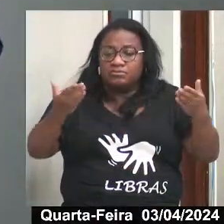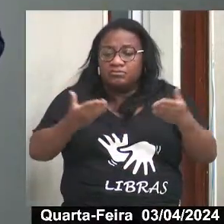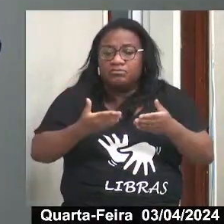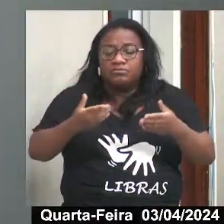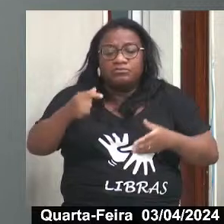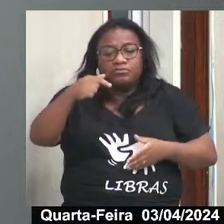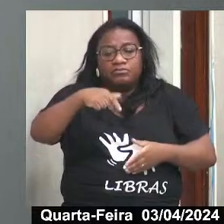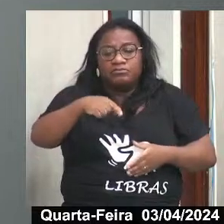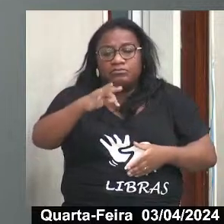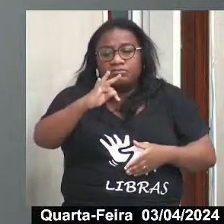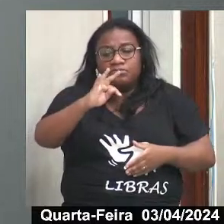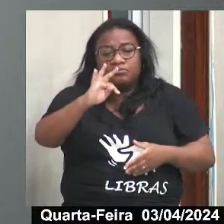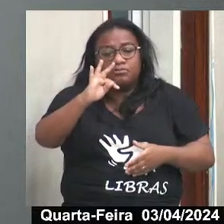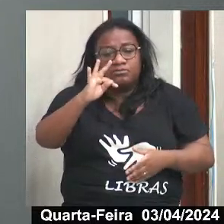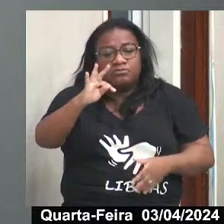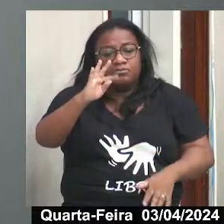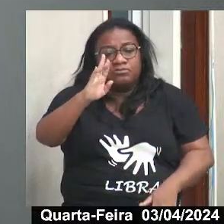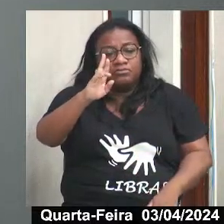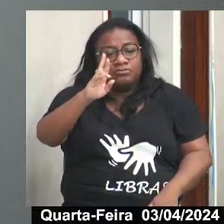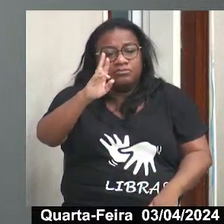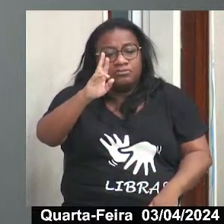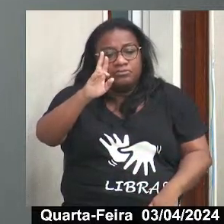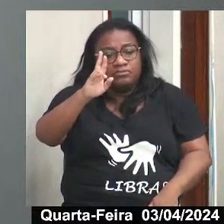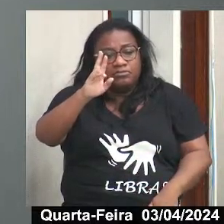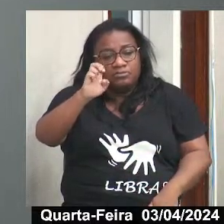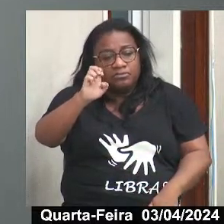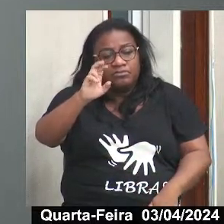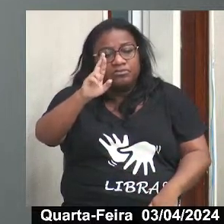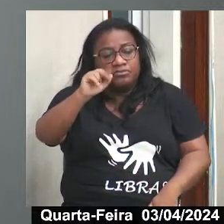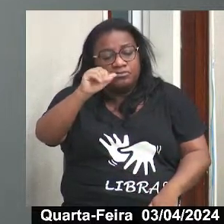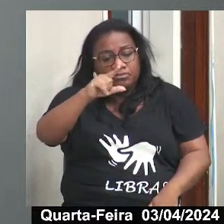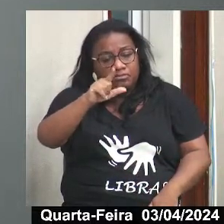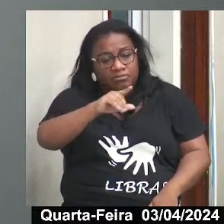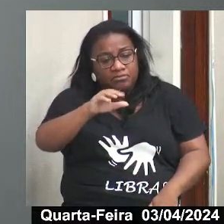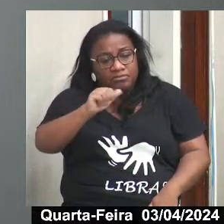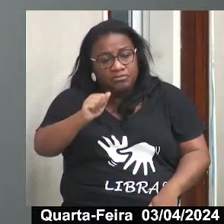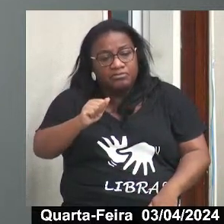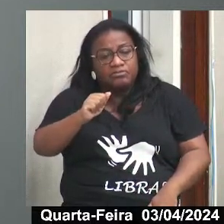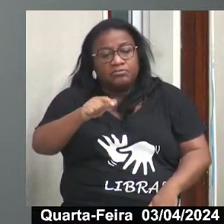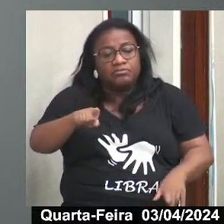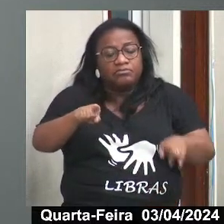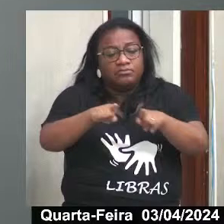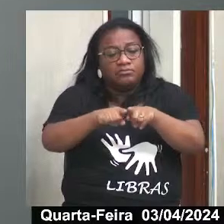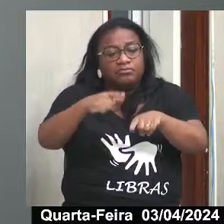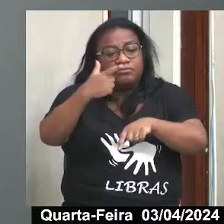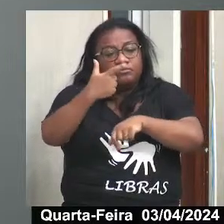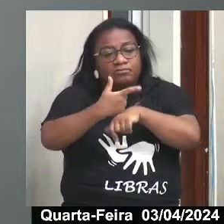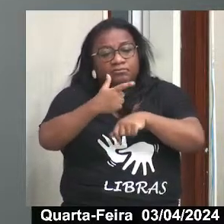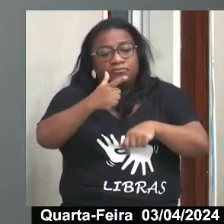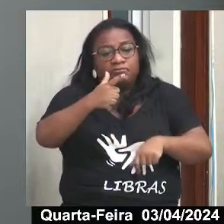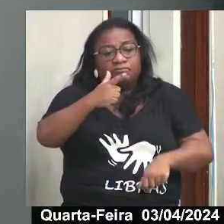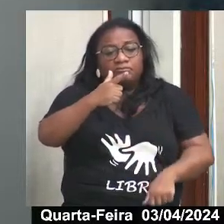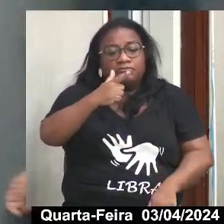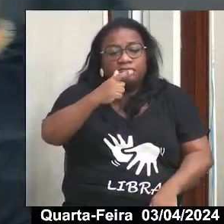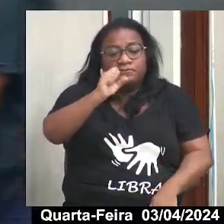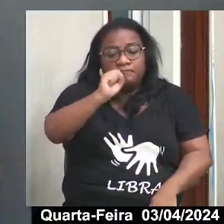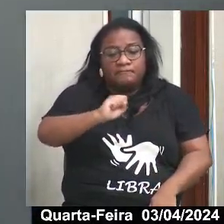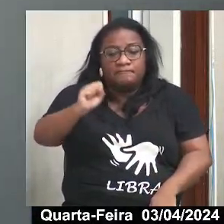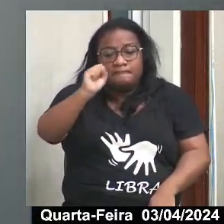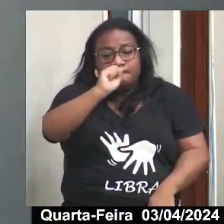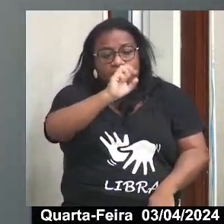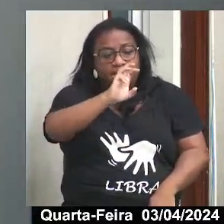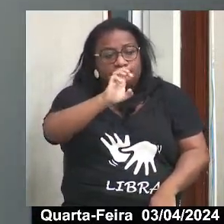lideranças ali do Santa Teresa. Gostaria também de cumprimentar também um grande líder do Santa Emília, o